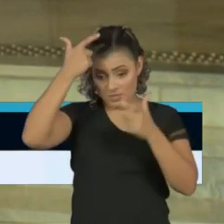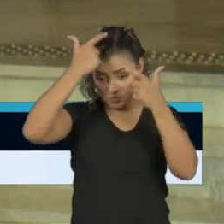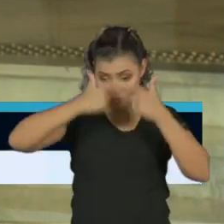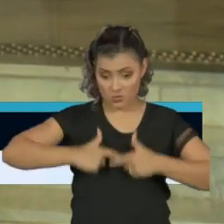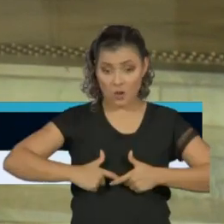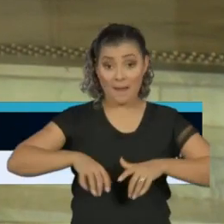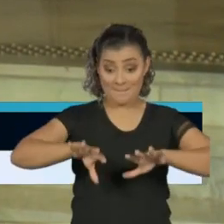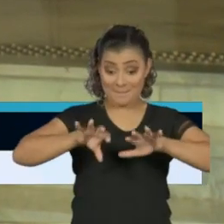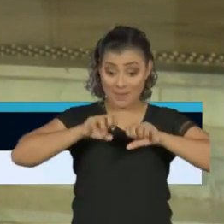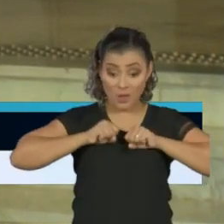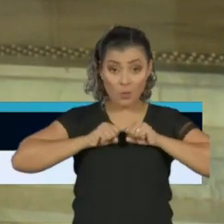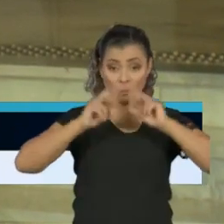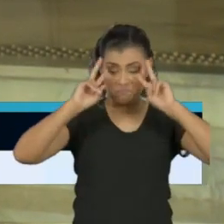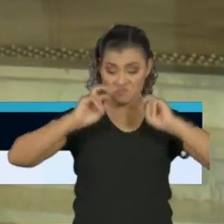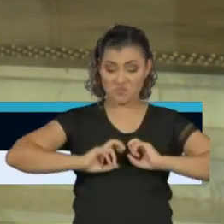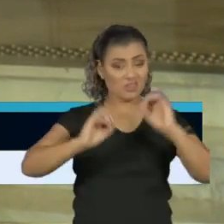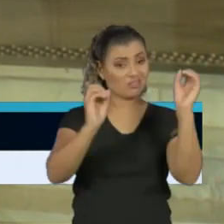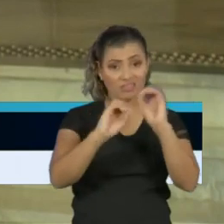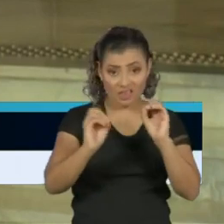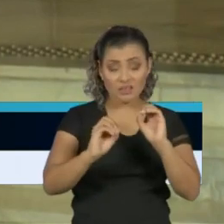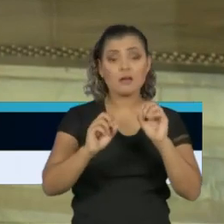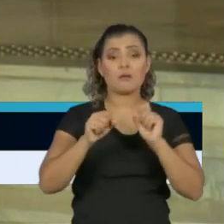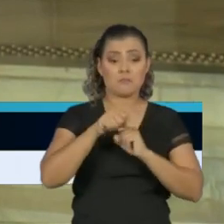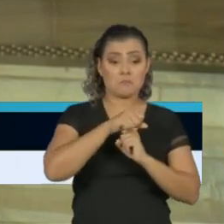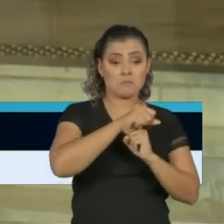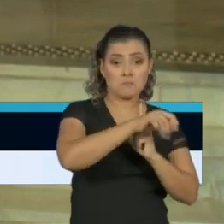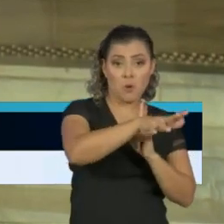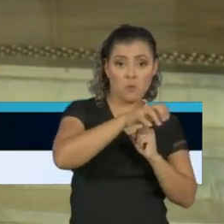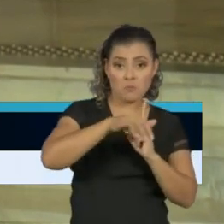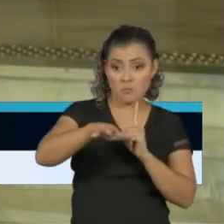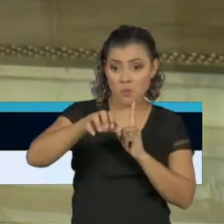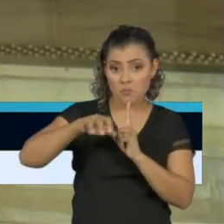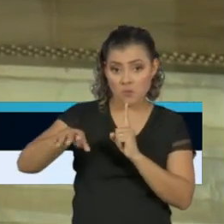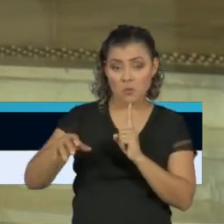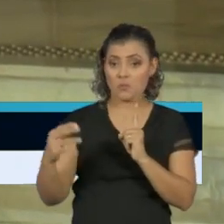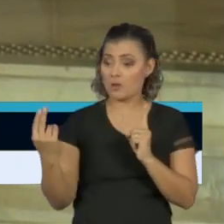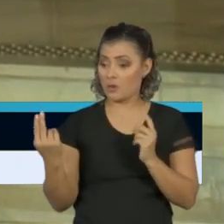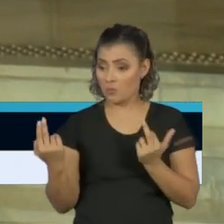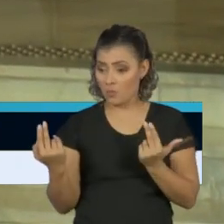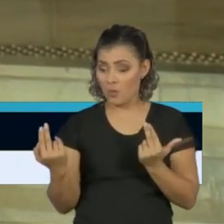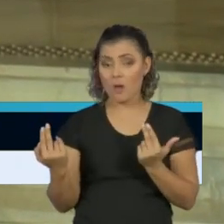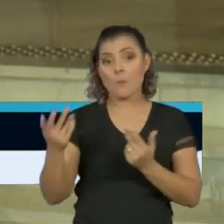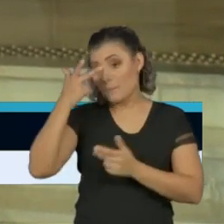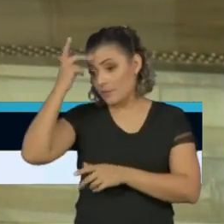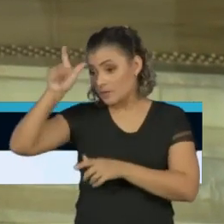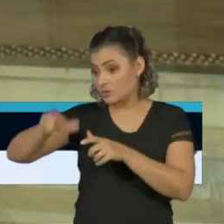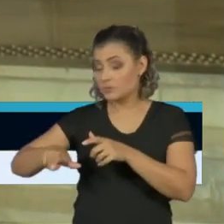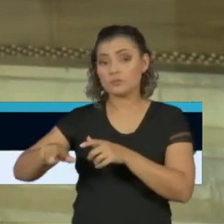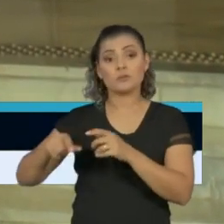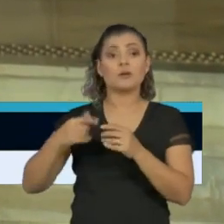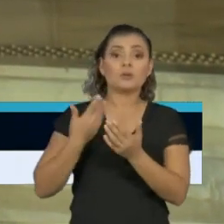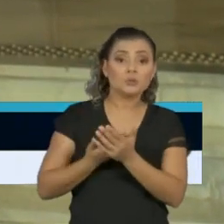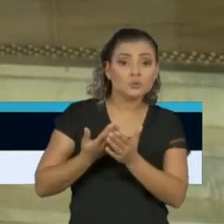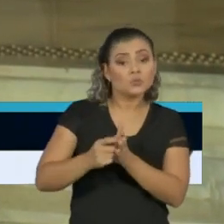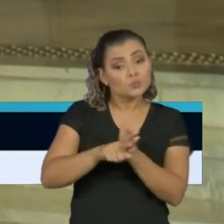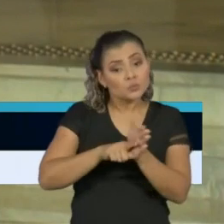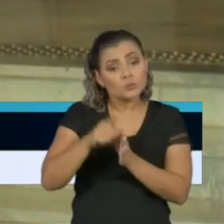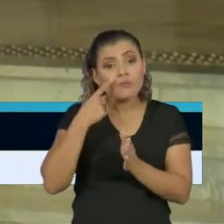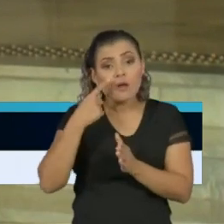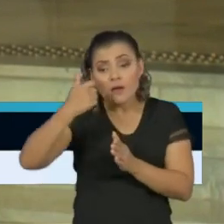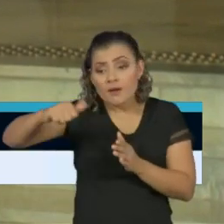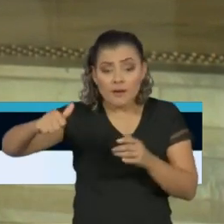ele é maior ou menor ou igual ao sintomático, os estudos estão avançando. Mas